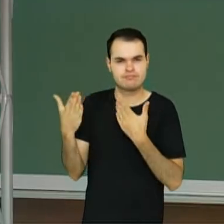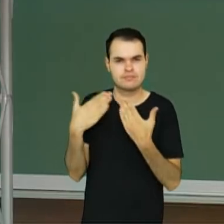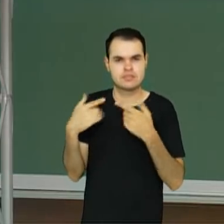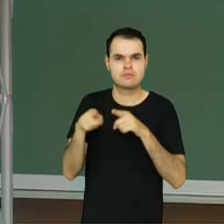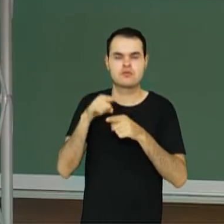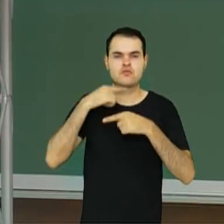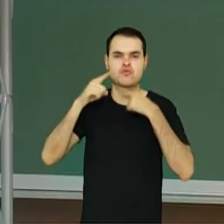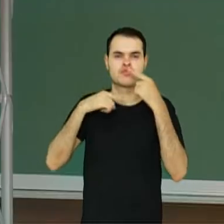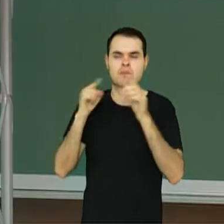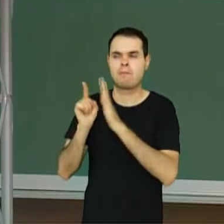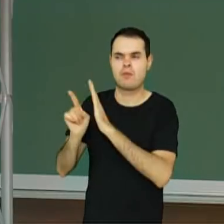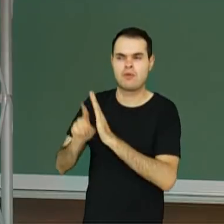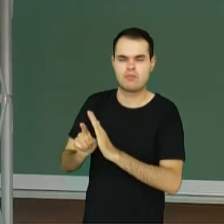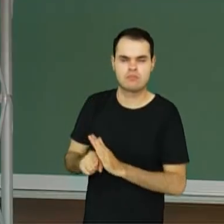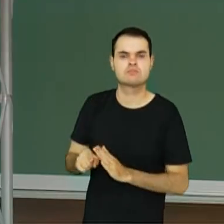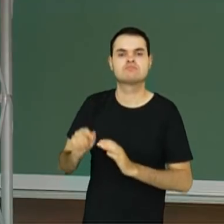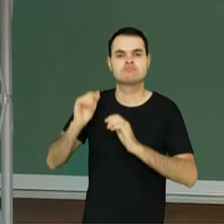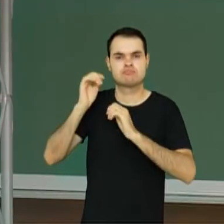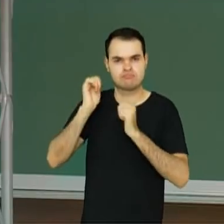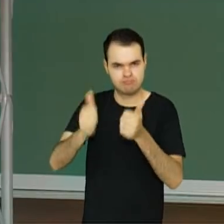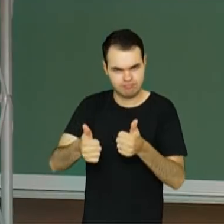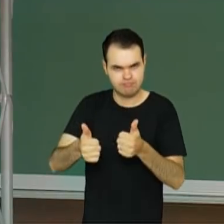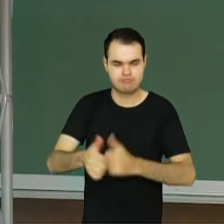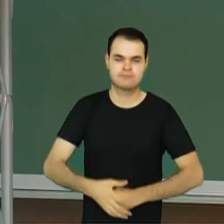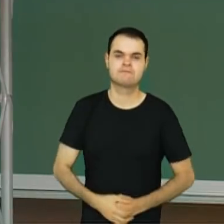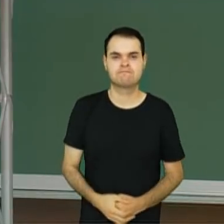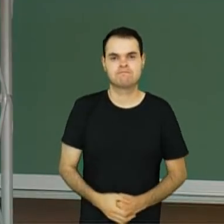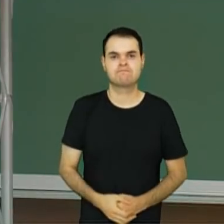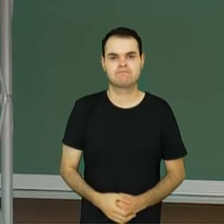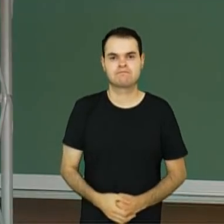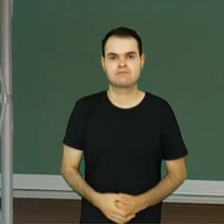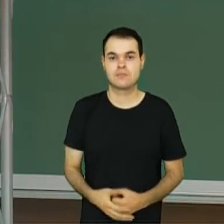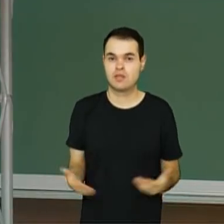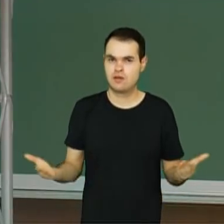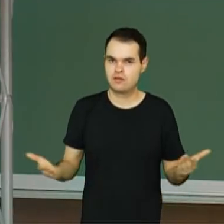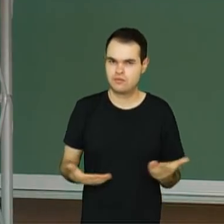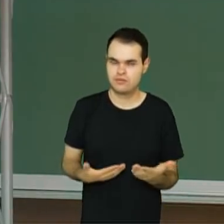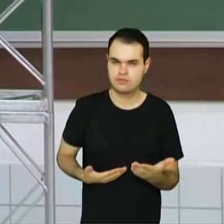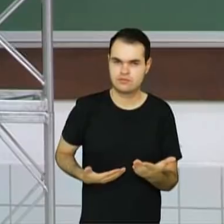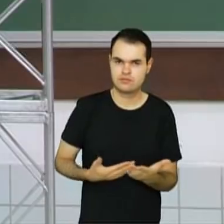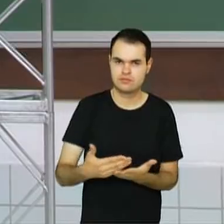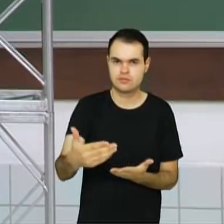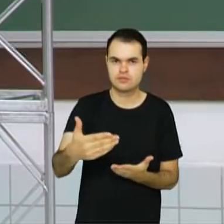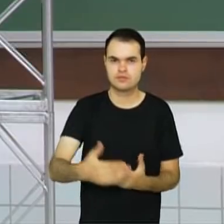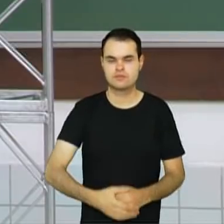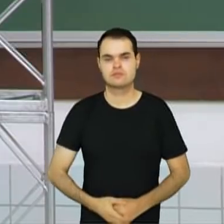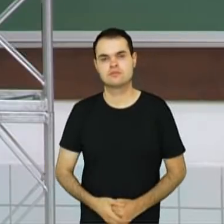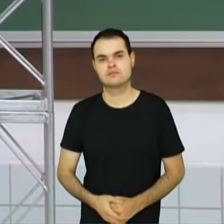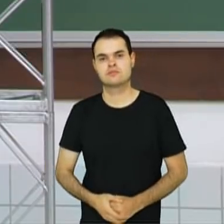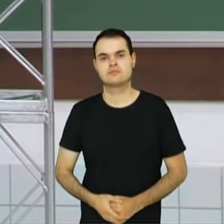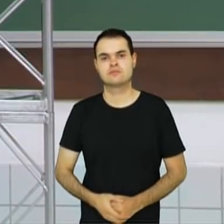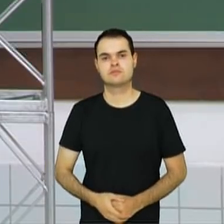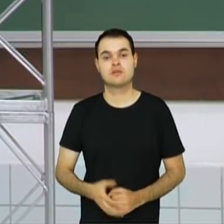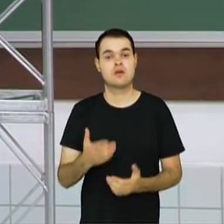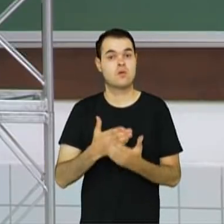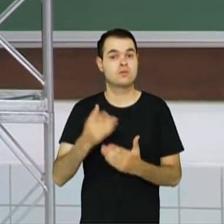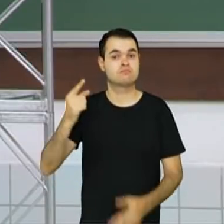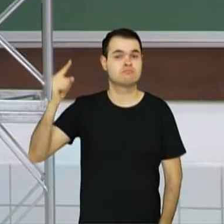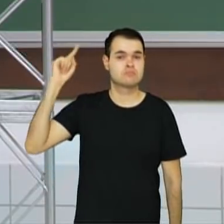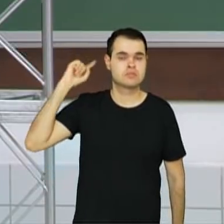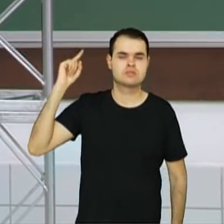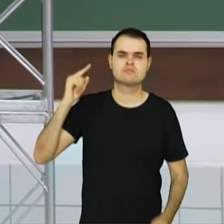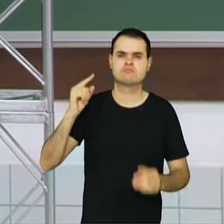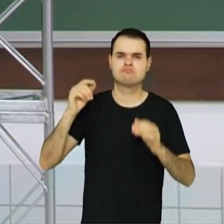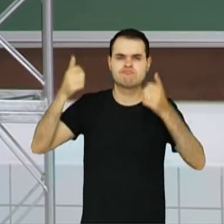as dúvidas, os problemas que forem surgindo, ok? Dito isso, vamos começar. Na aula anterior, nós estudamos sistema